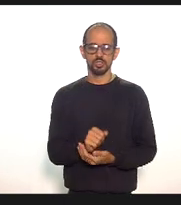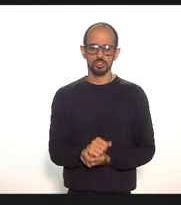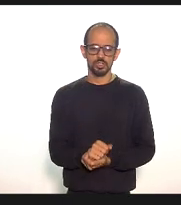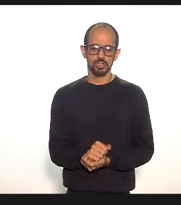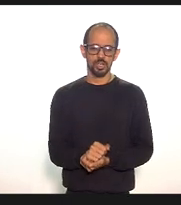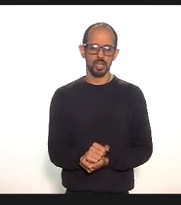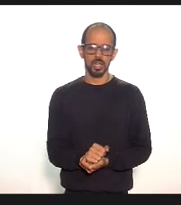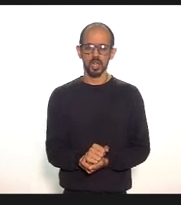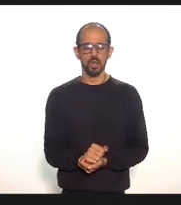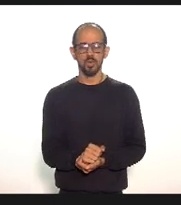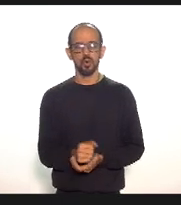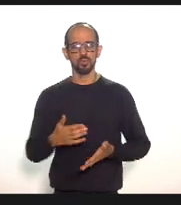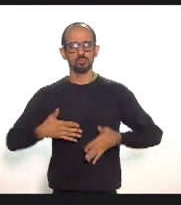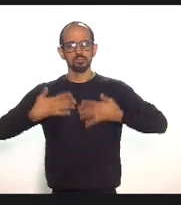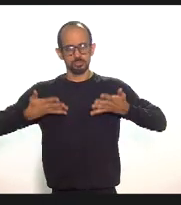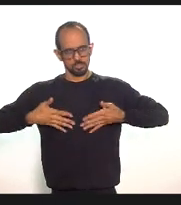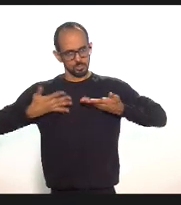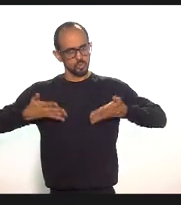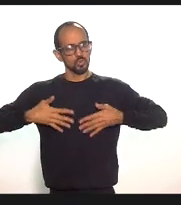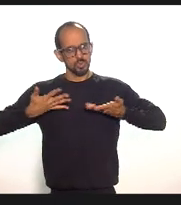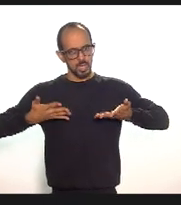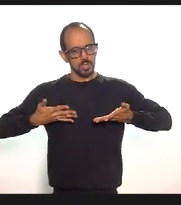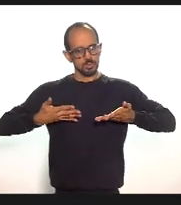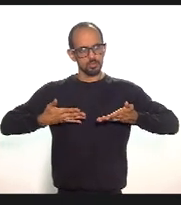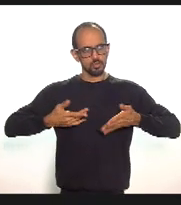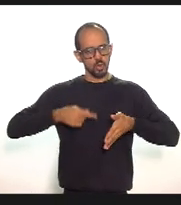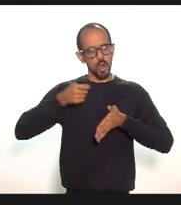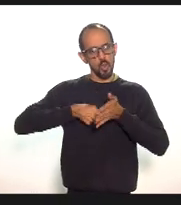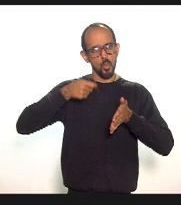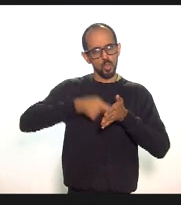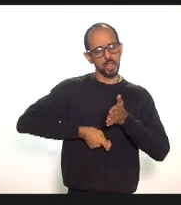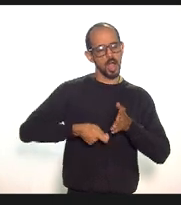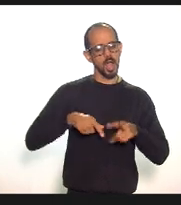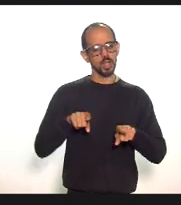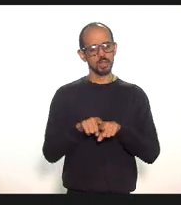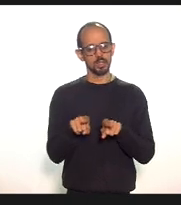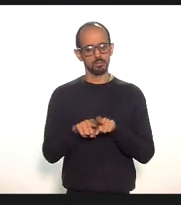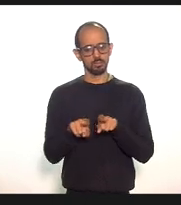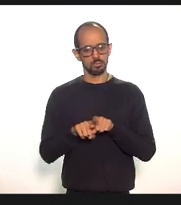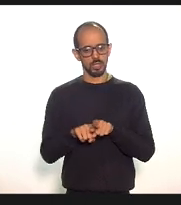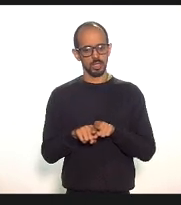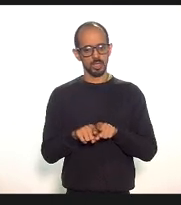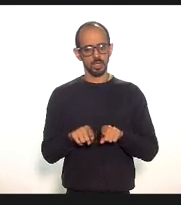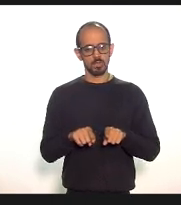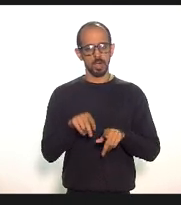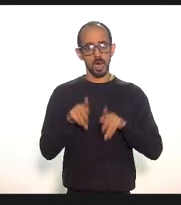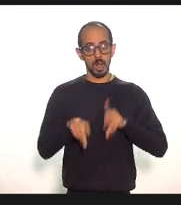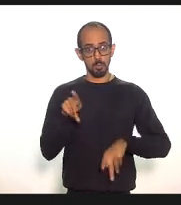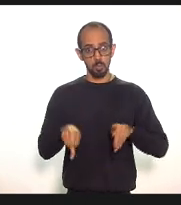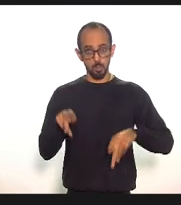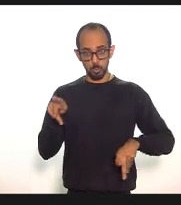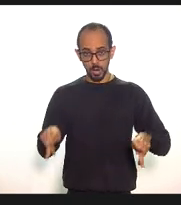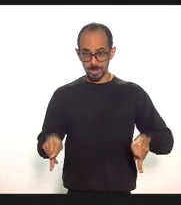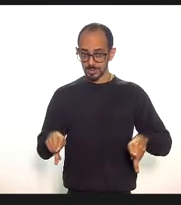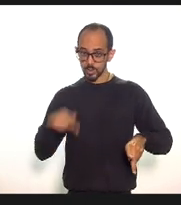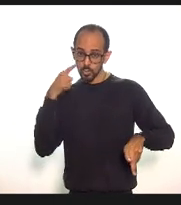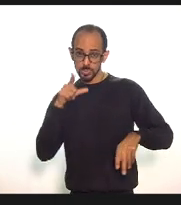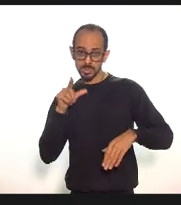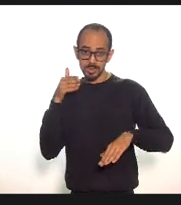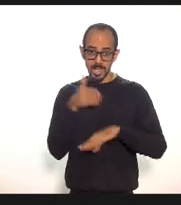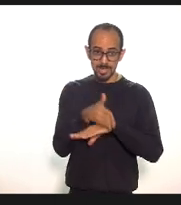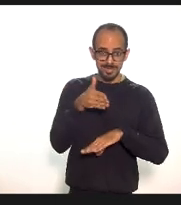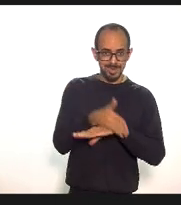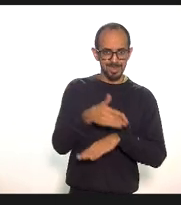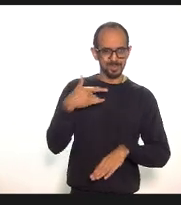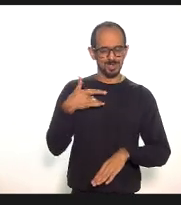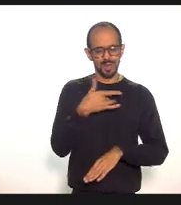com muito entusiasmo e lutar muito para que a nossa população tivesse saúde.